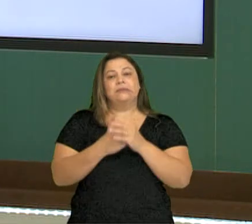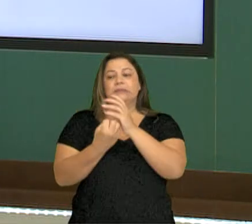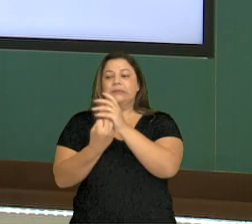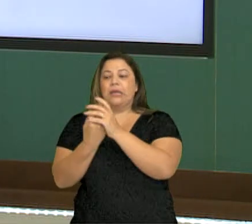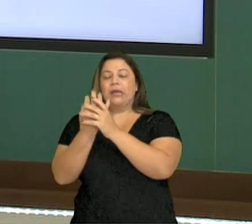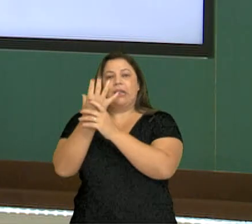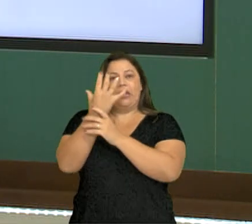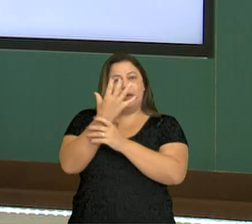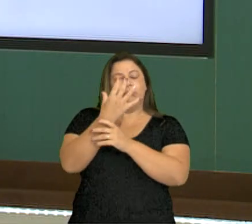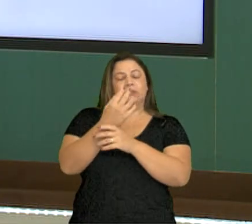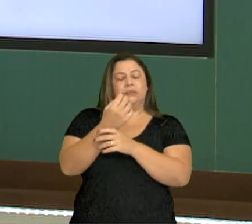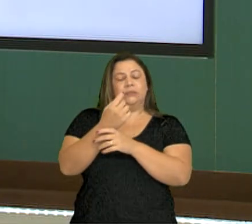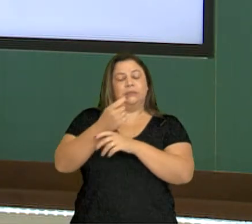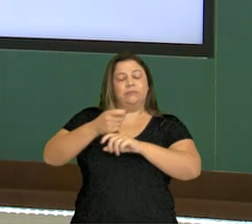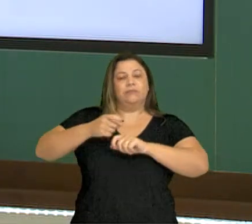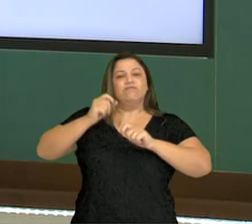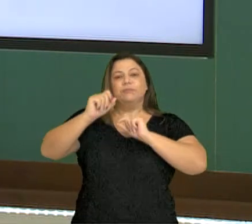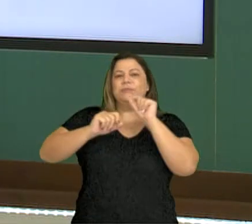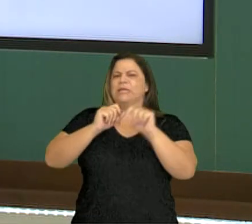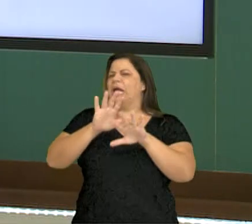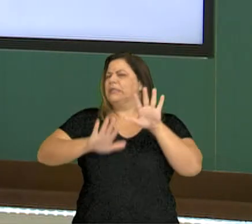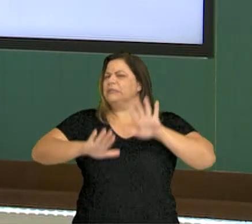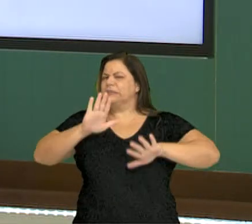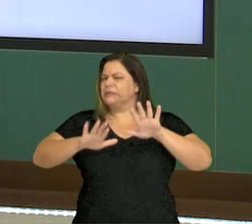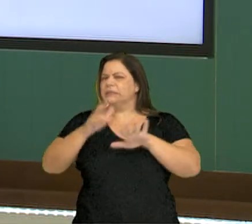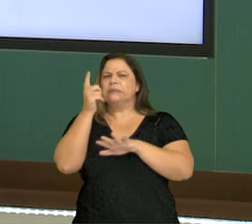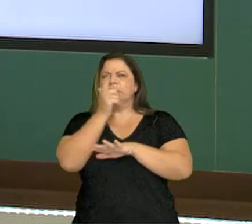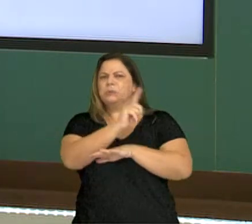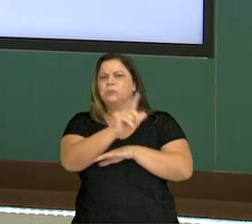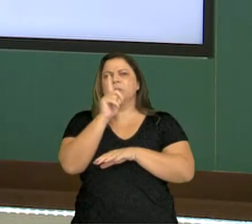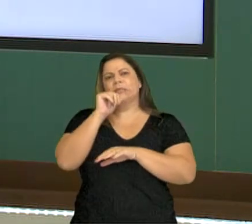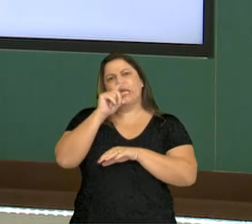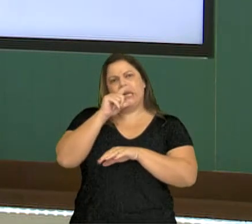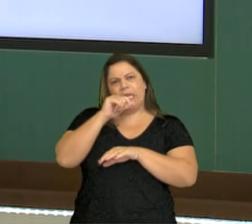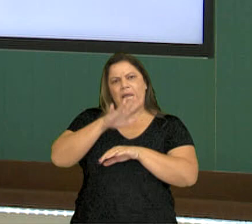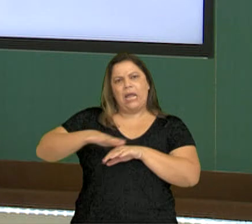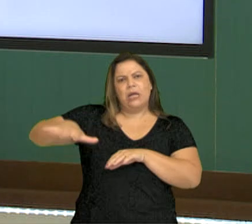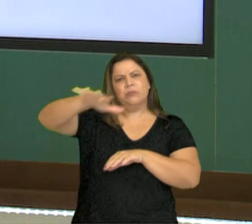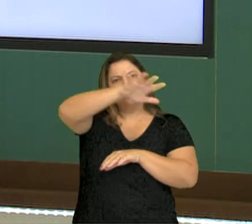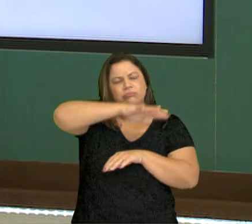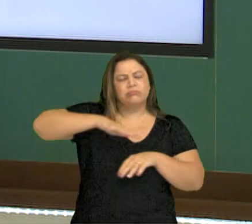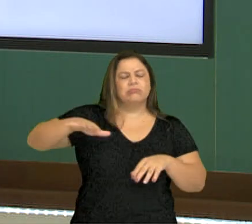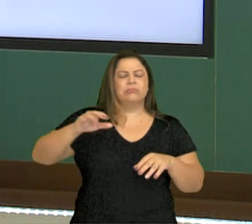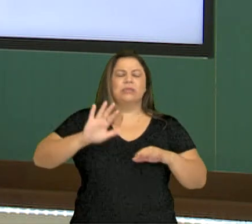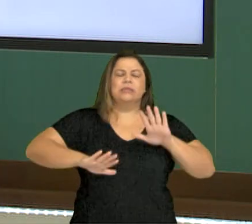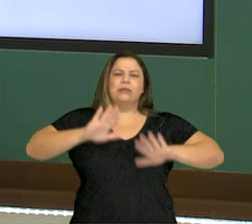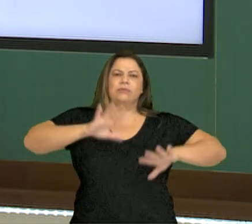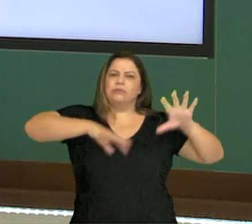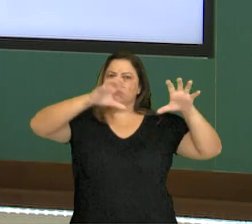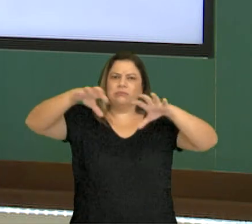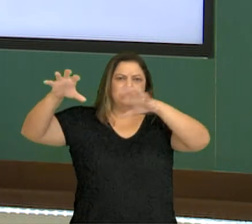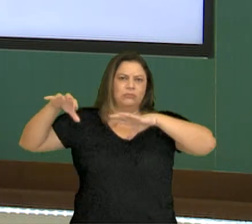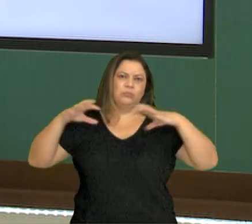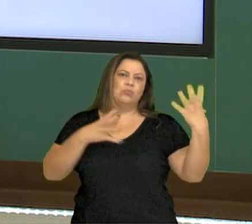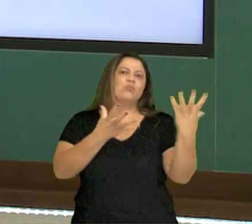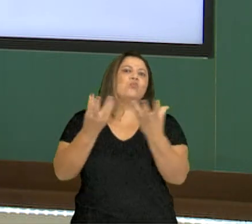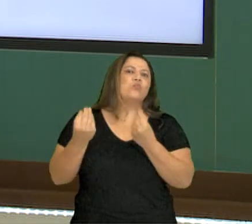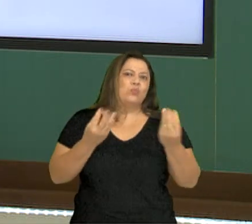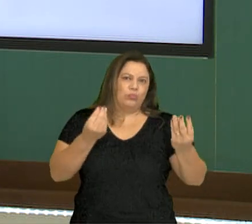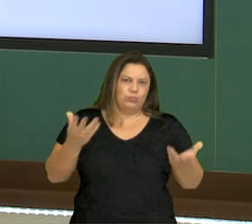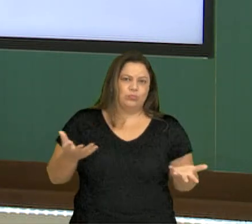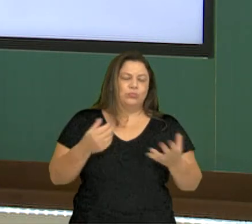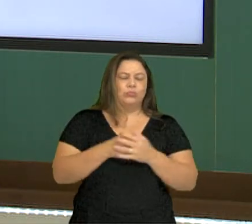nem sempre ela consegue água no ambiente, porque talvez não tenha chovido com frequência. Então, a planta não consegue se